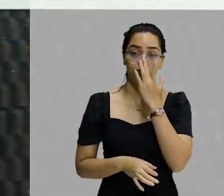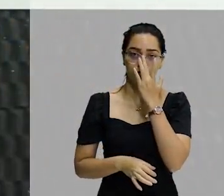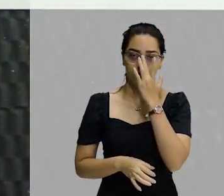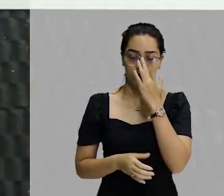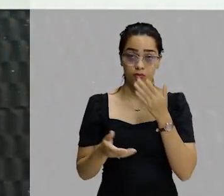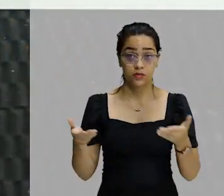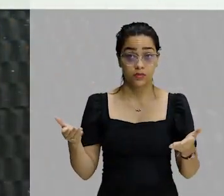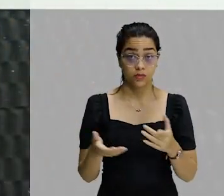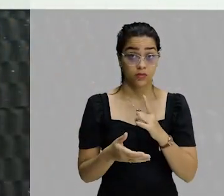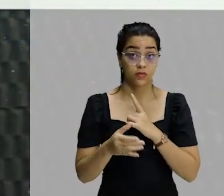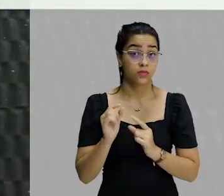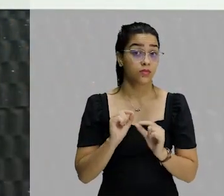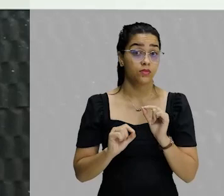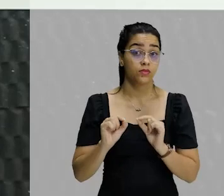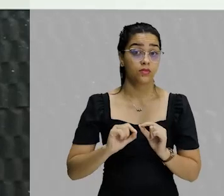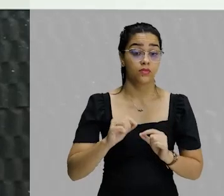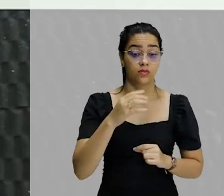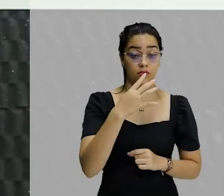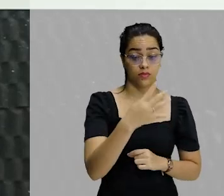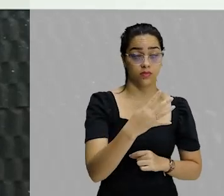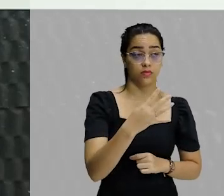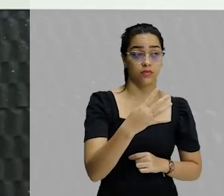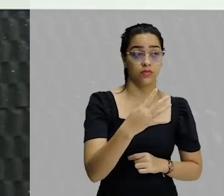nós vamos ter o quê? 4